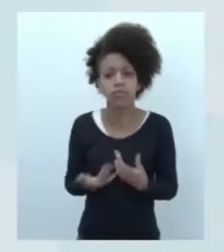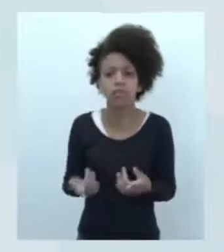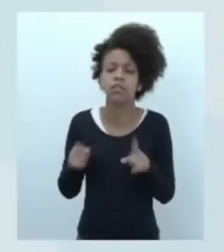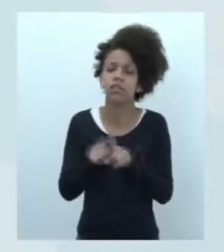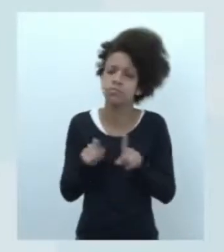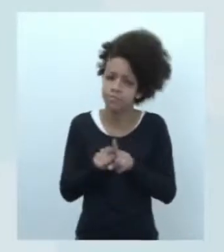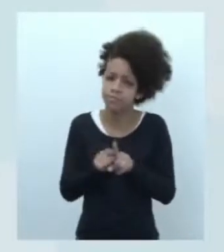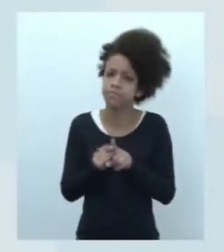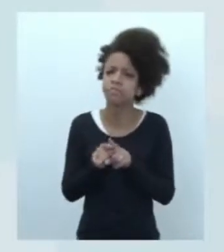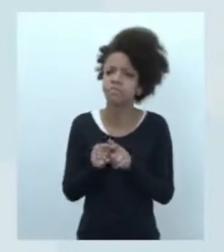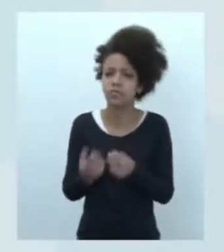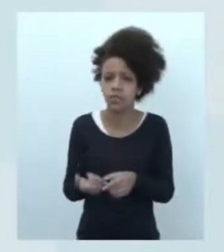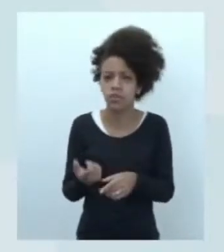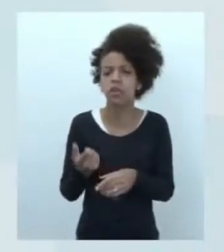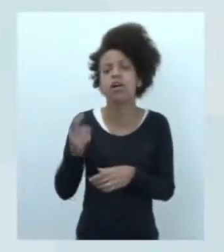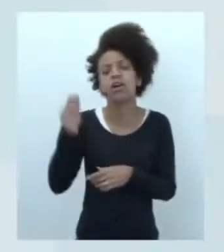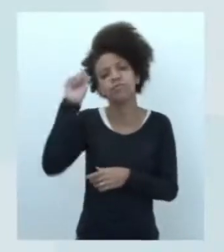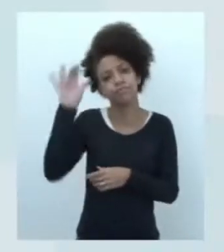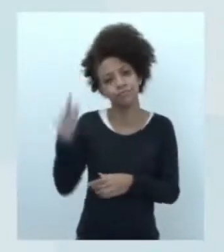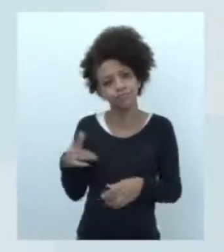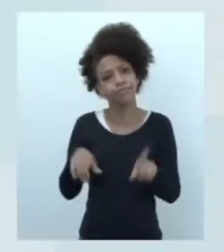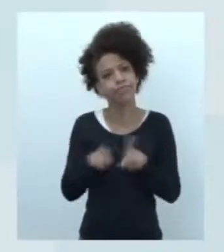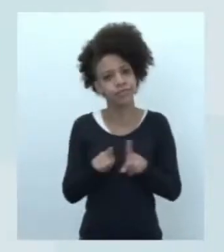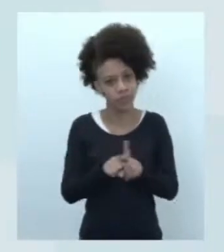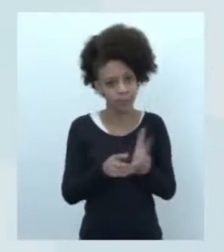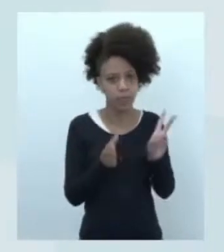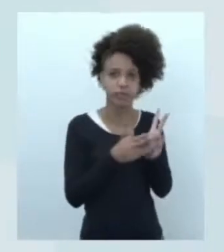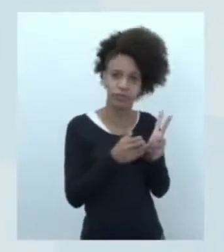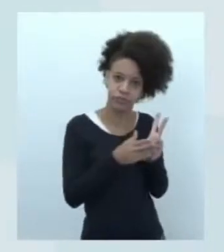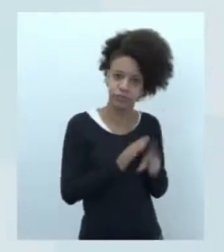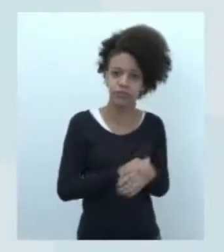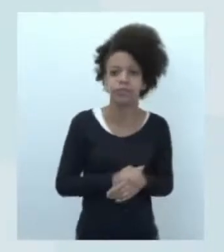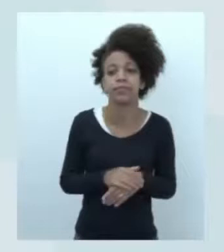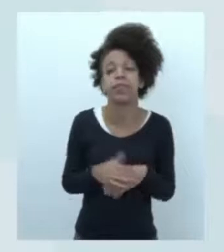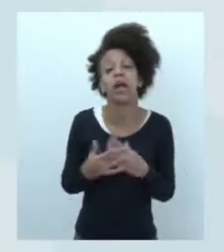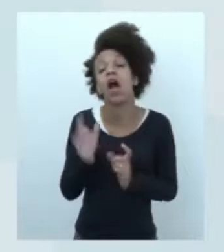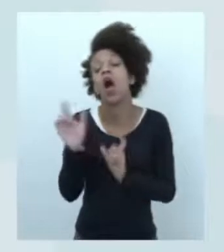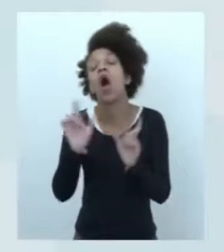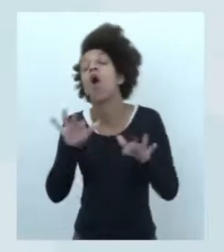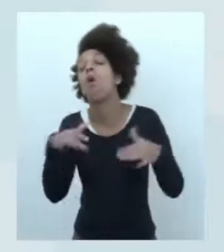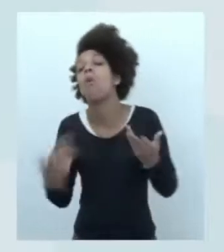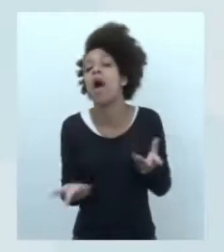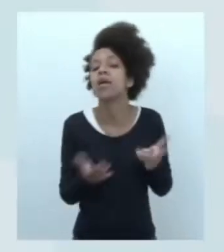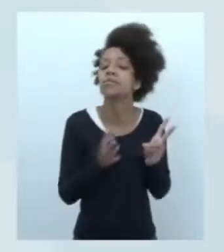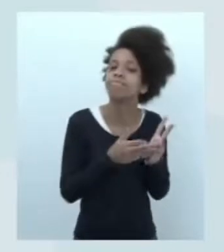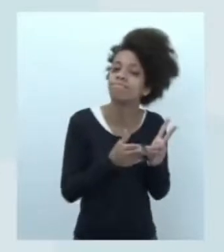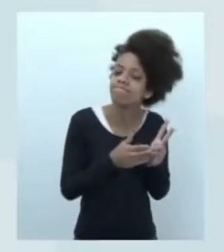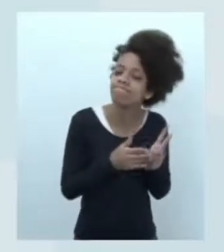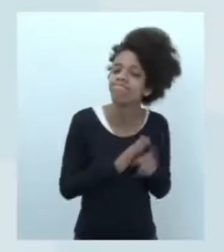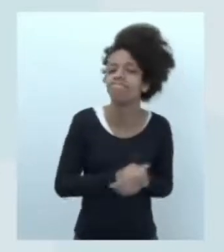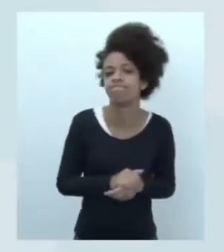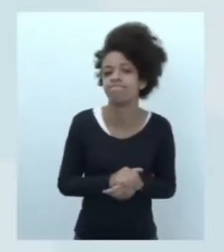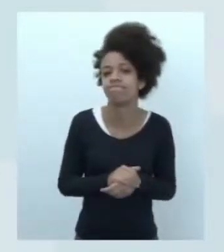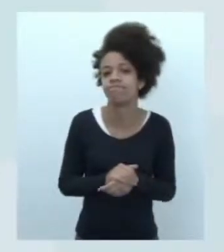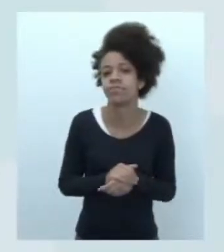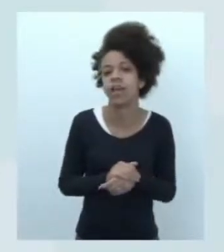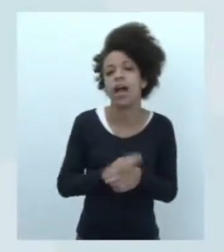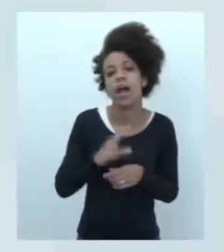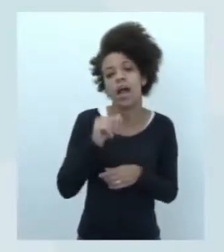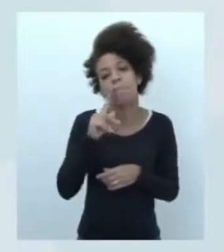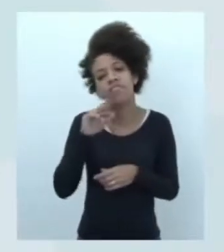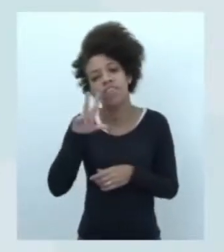forma que nós temos a influência africana, nós temos a influência indígena. Então, quais são as palavras que mais aparecem aí?